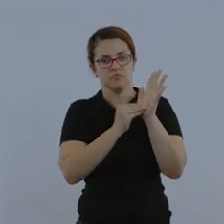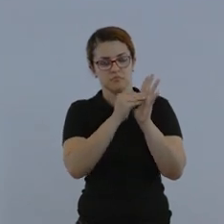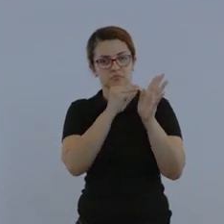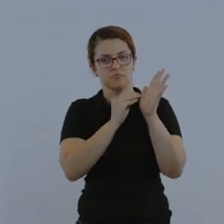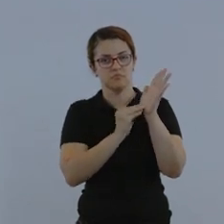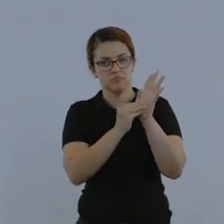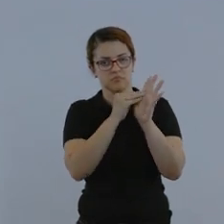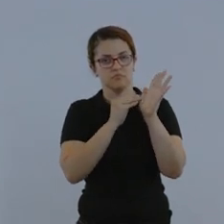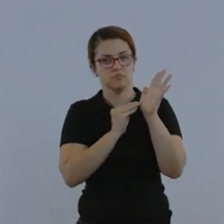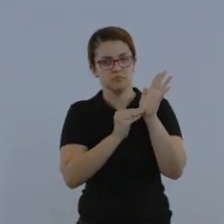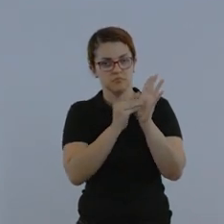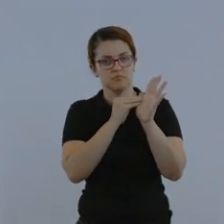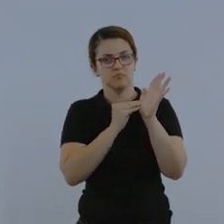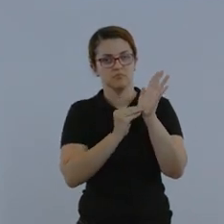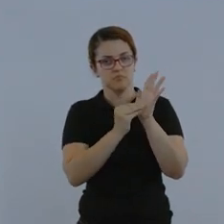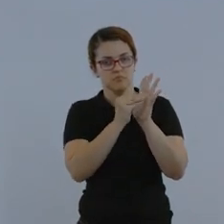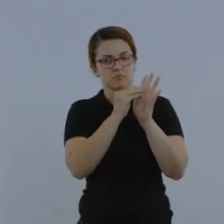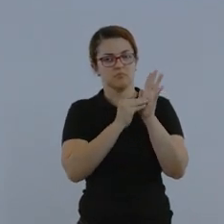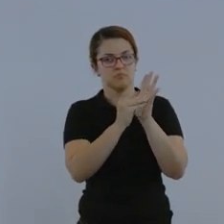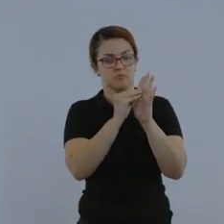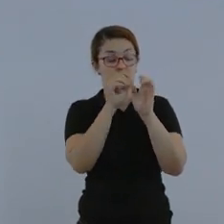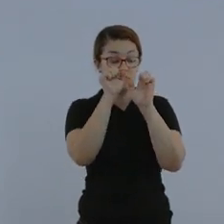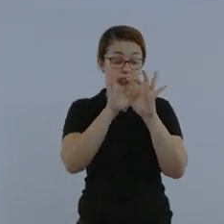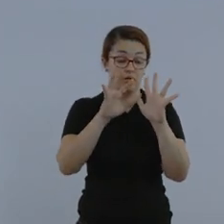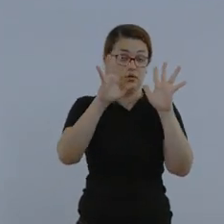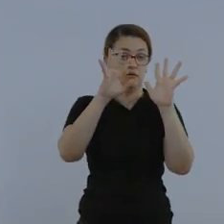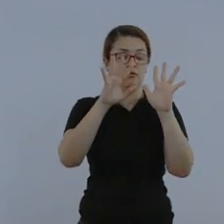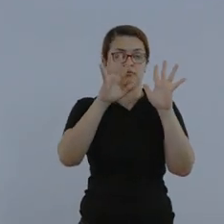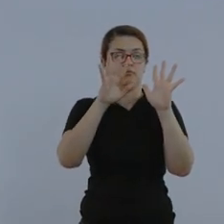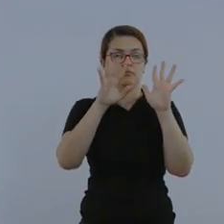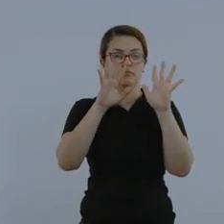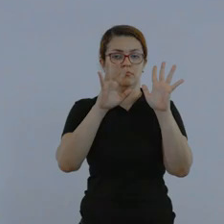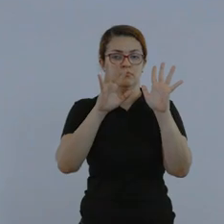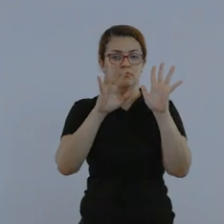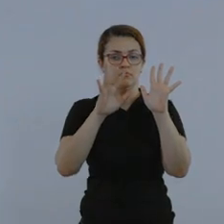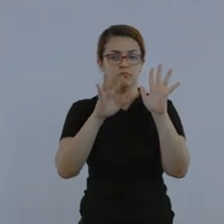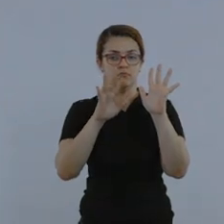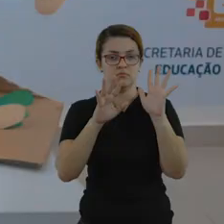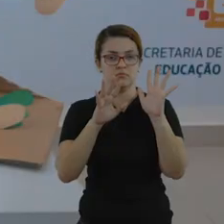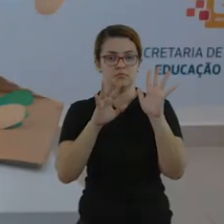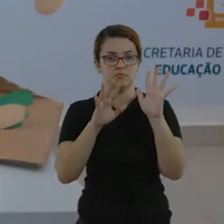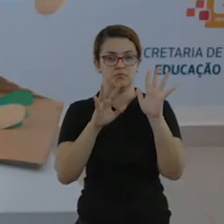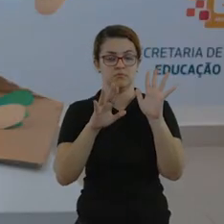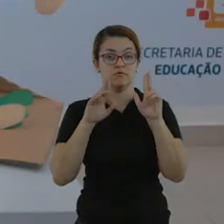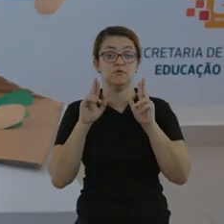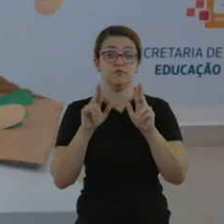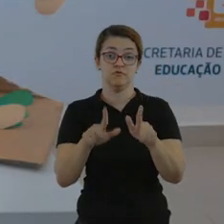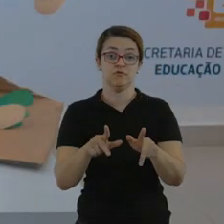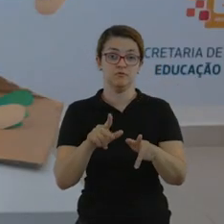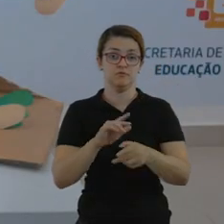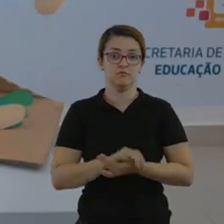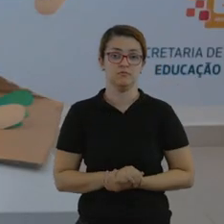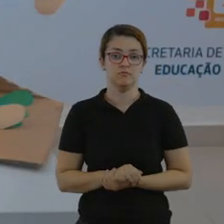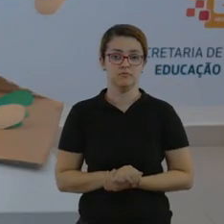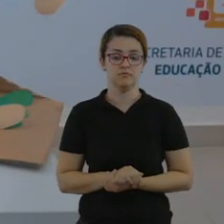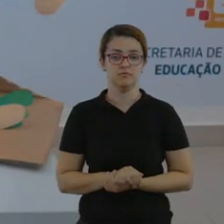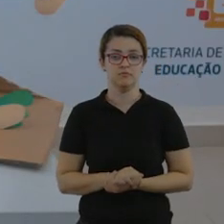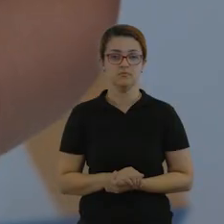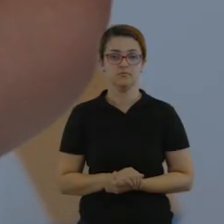a cor escura. Isso vai dar mais luminosidade para o seu desenho e vai deixar um aspecto bem diferente,